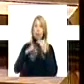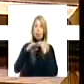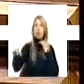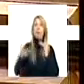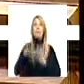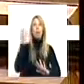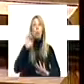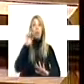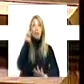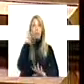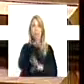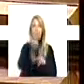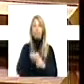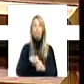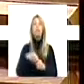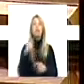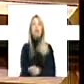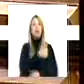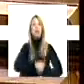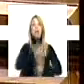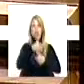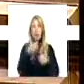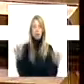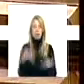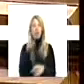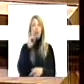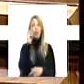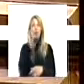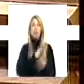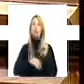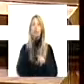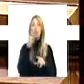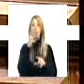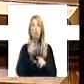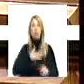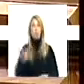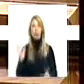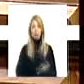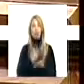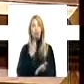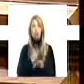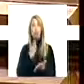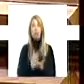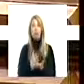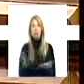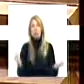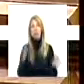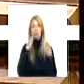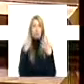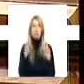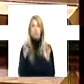vida nas cidades. E, portanto, senhoras e senhores deputados, o passo estudante significa uma coisa tão simples